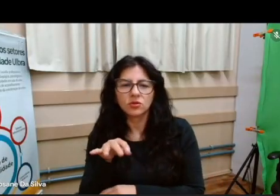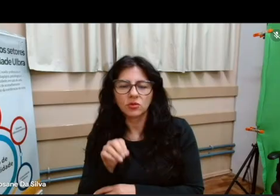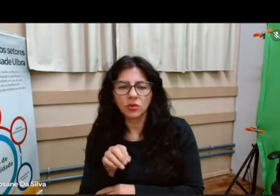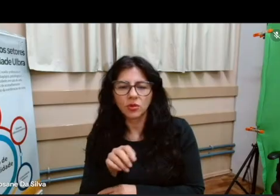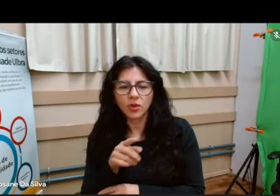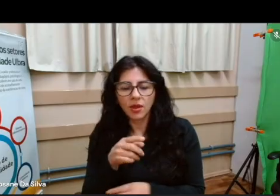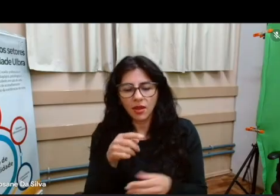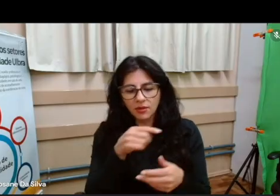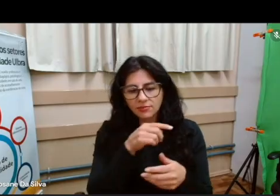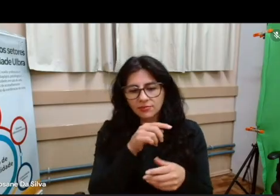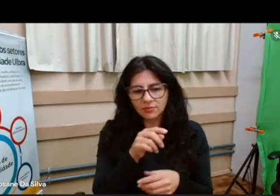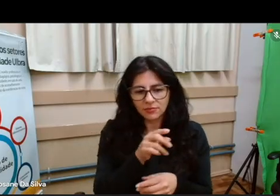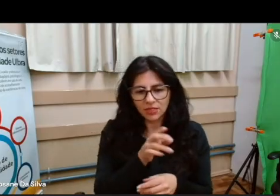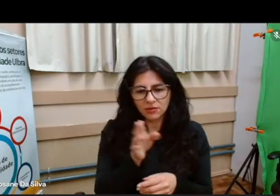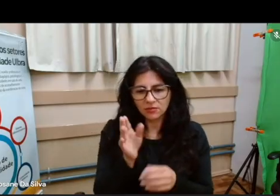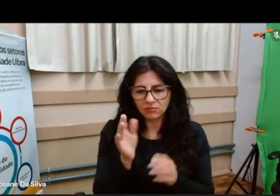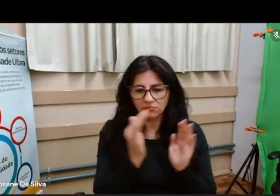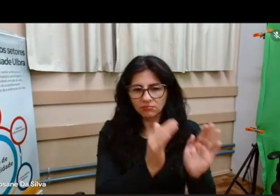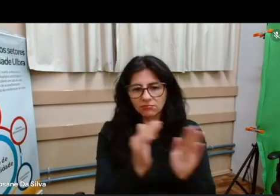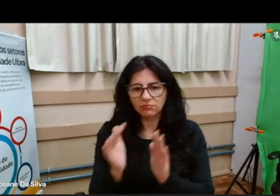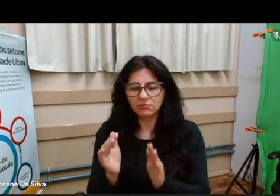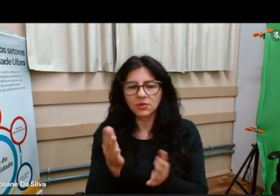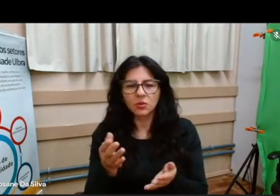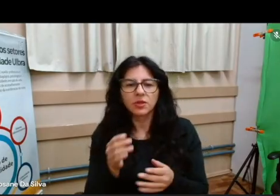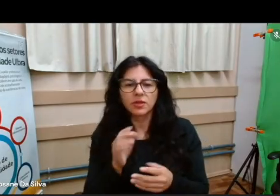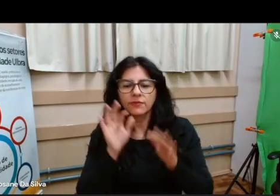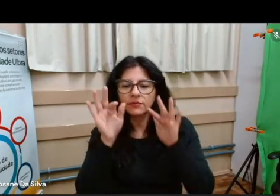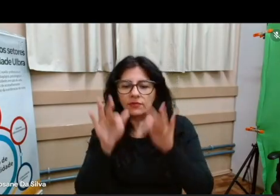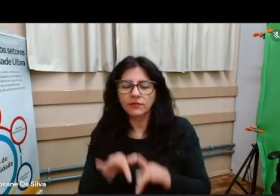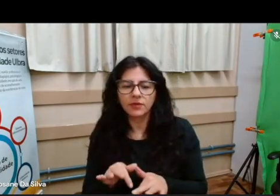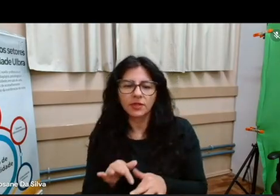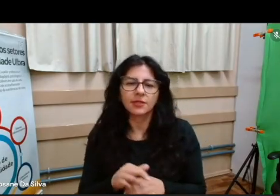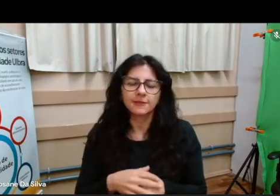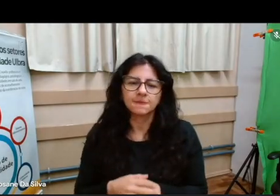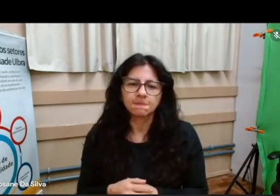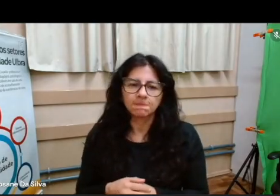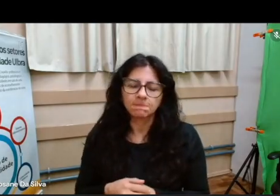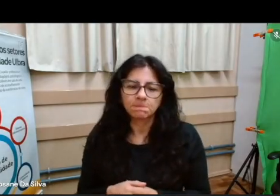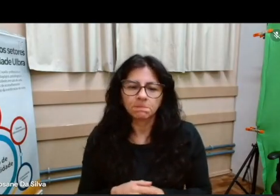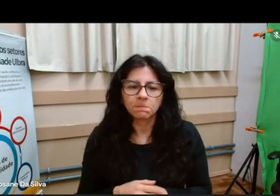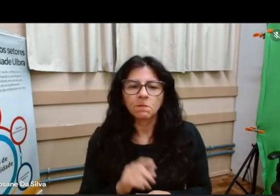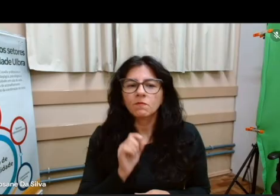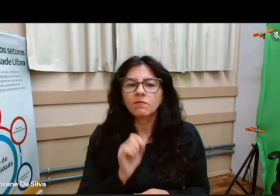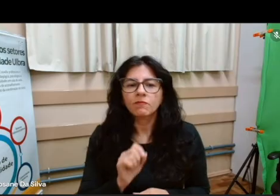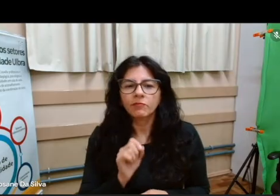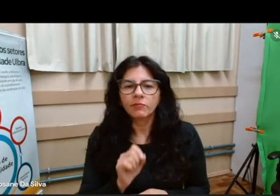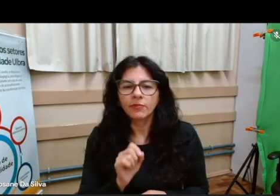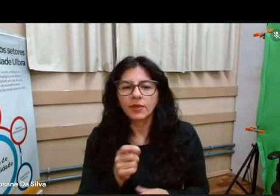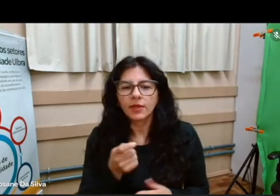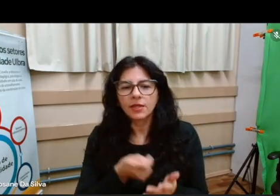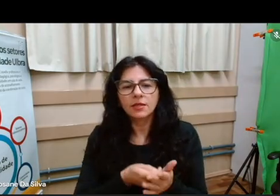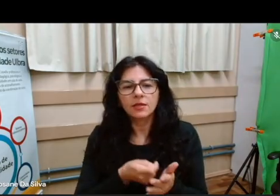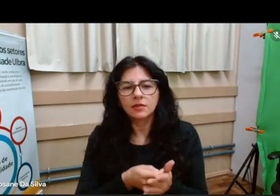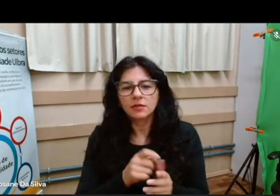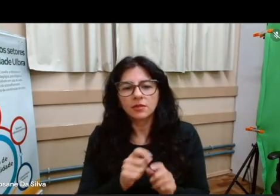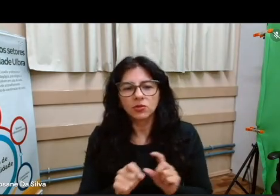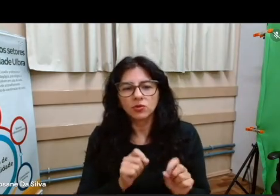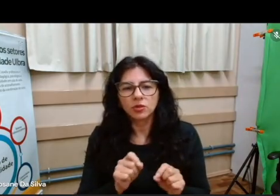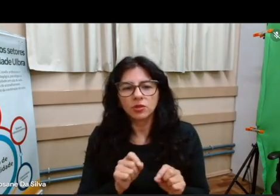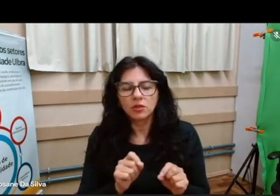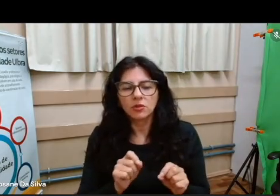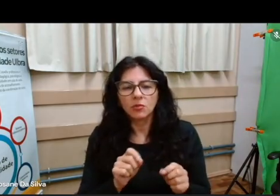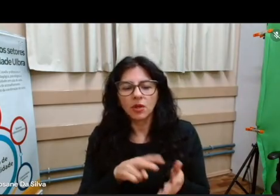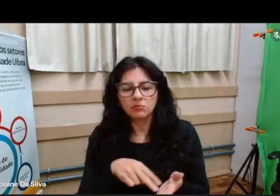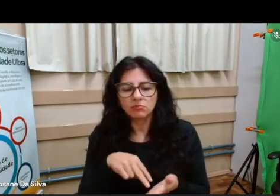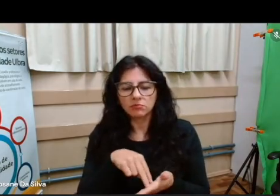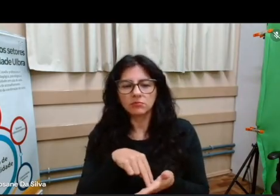então esses dois lados aí que eu queria finalizar e que exige exige né acho